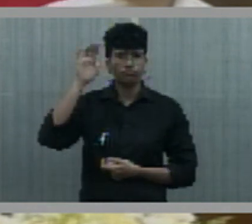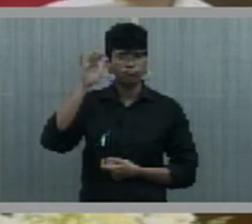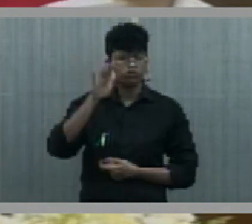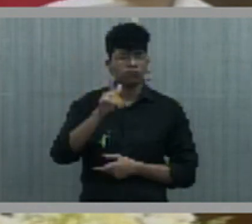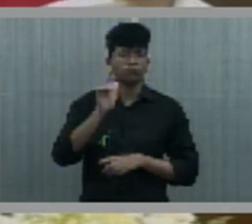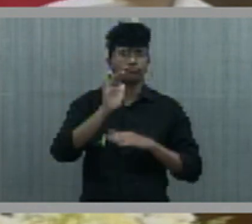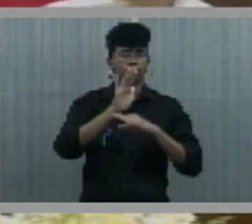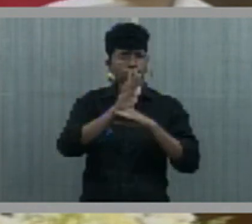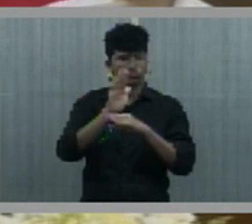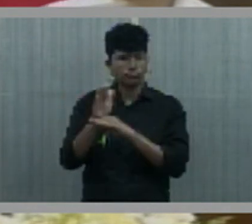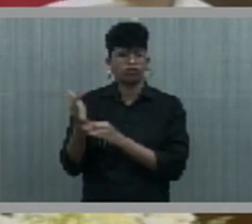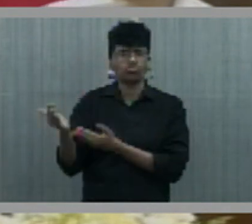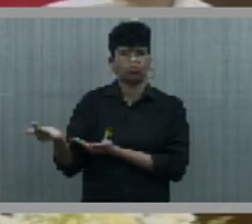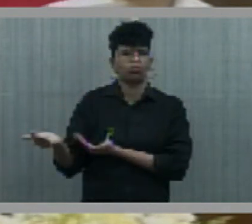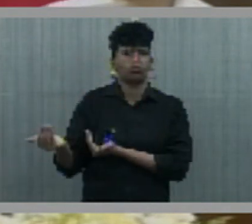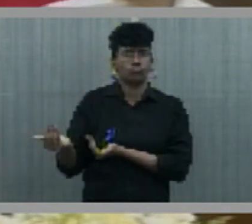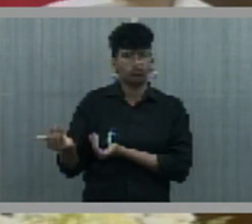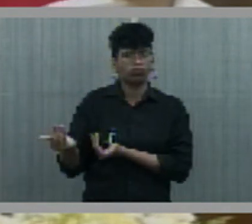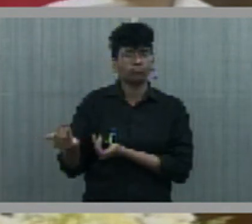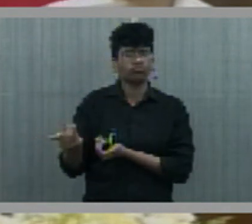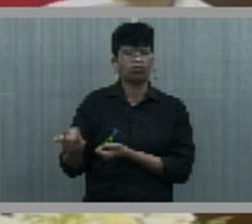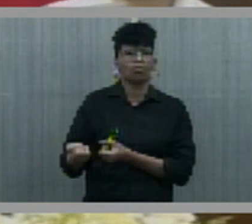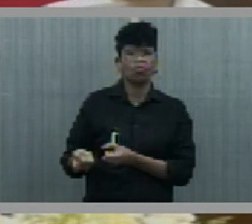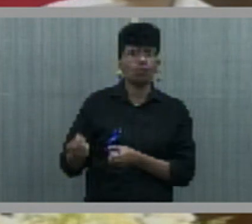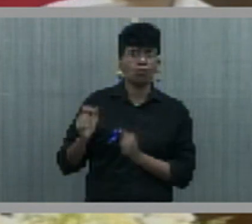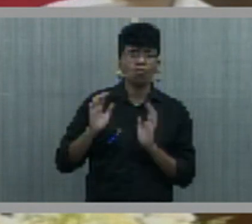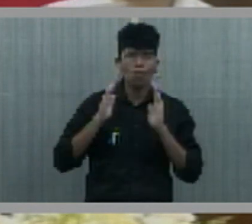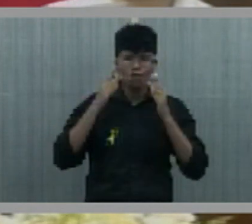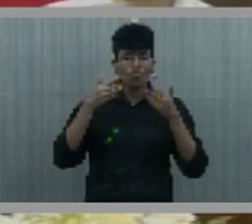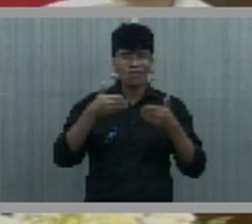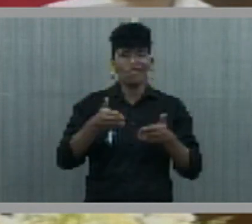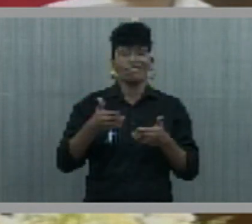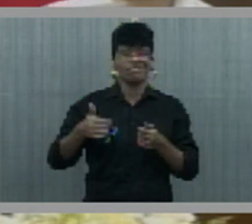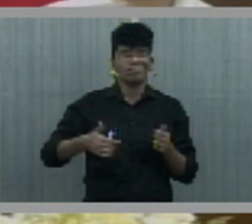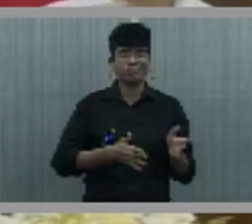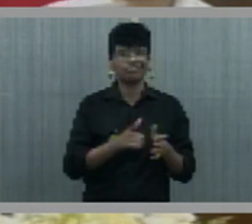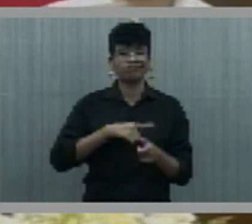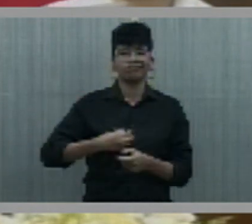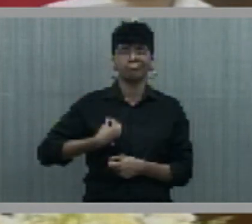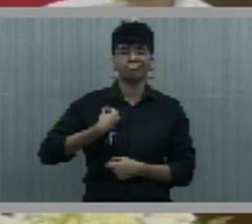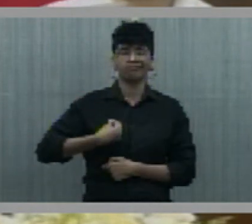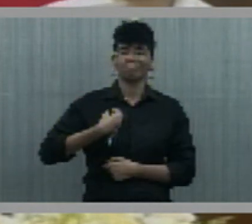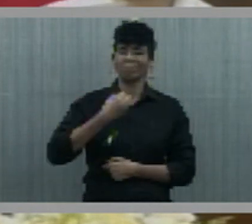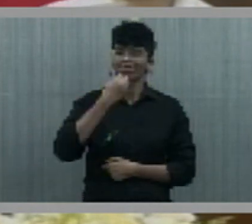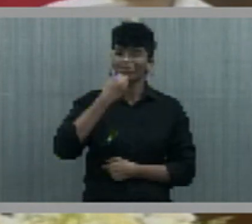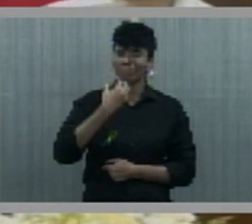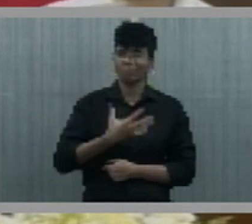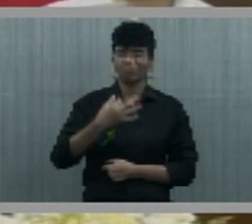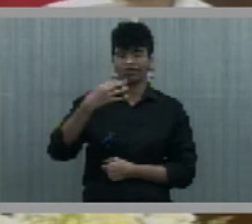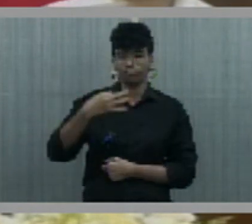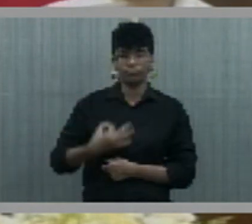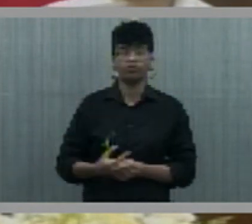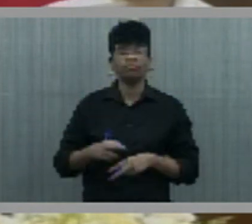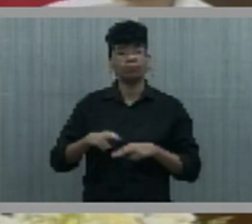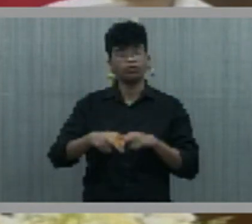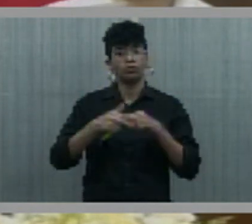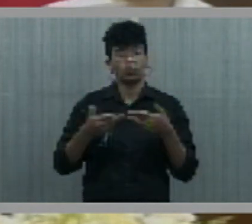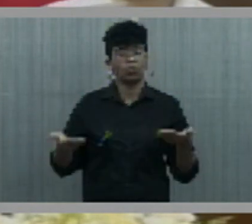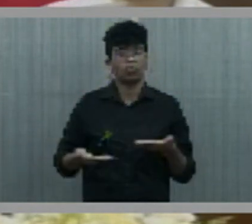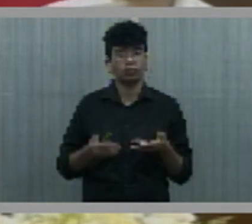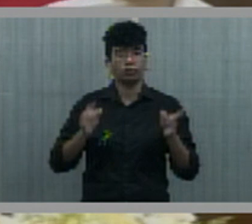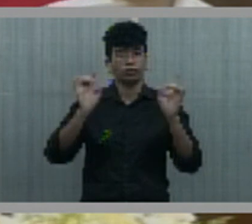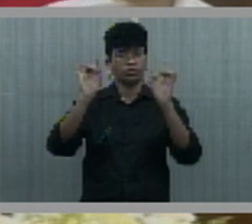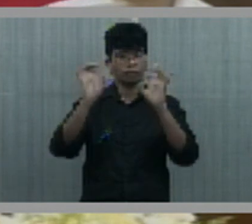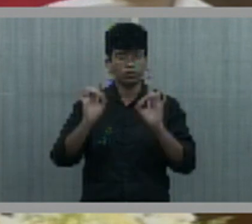muitos jovens a se voltarem ao caminho do bem. Por isso, essa homenagem não